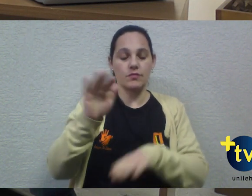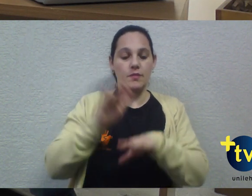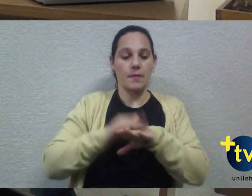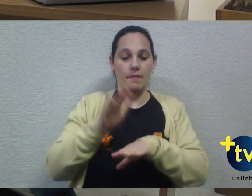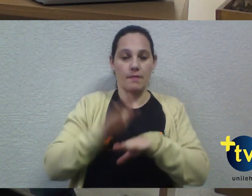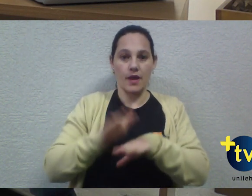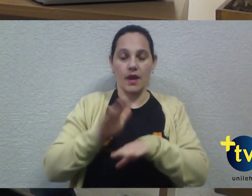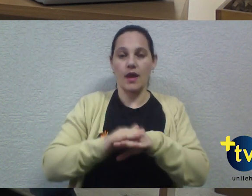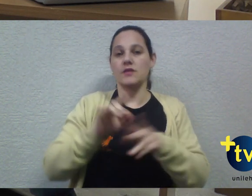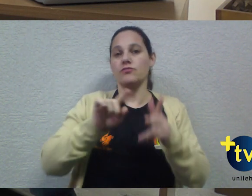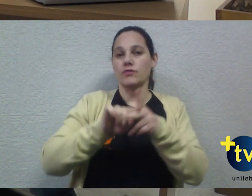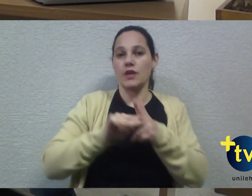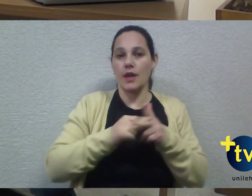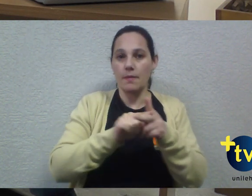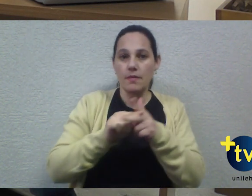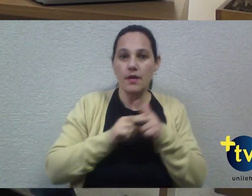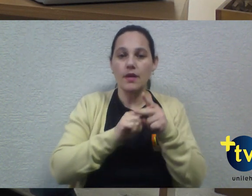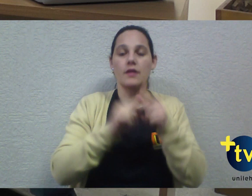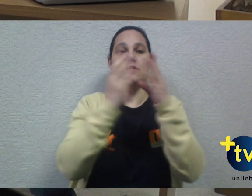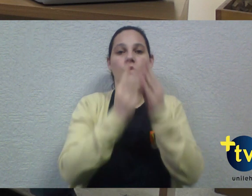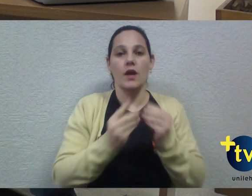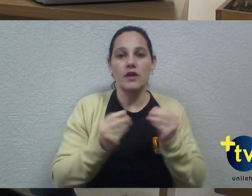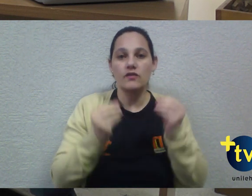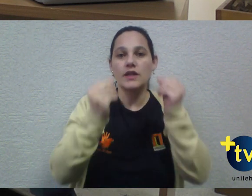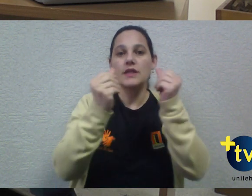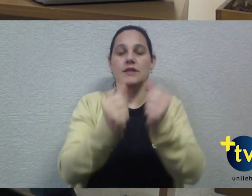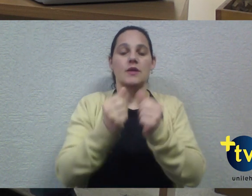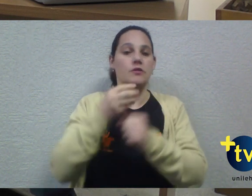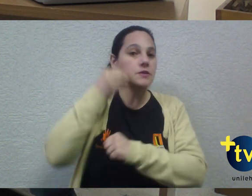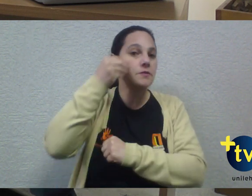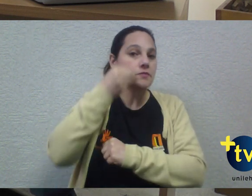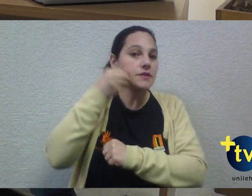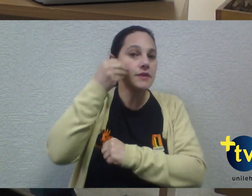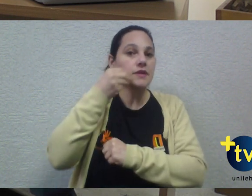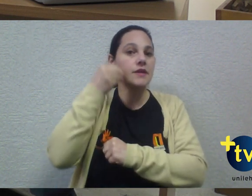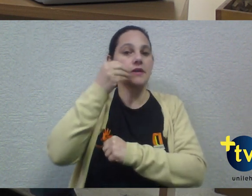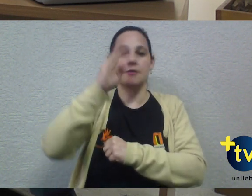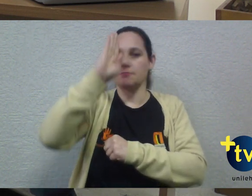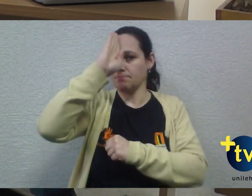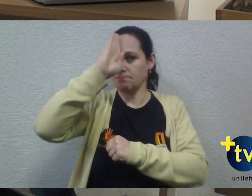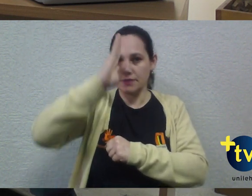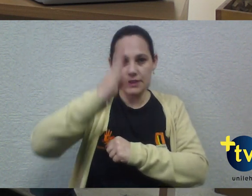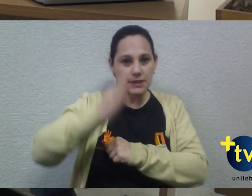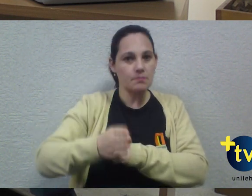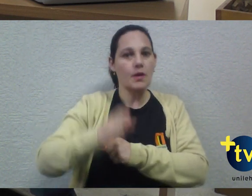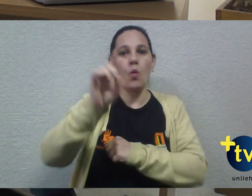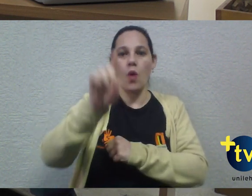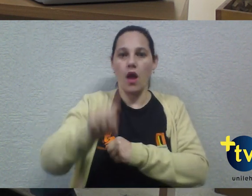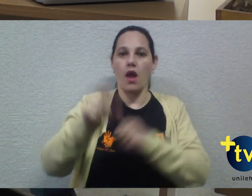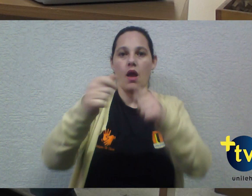demandadas relacionadas à ferramenta, à qualificação, à experiência e principalmente na área